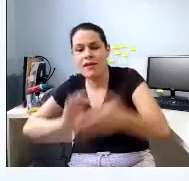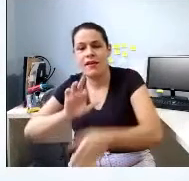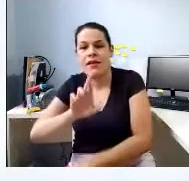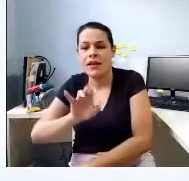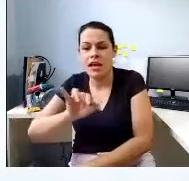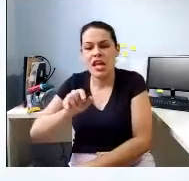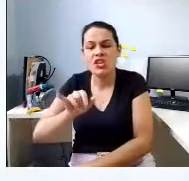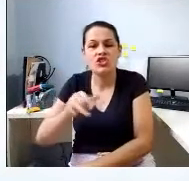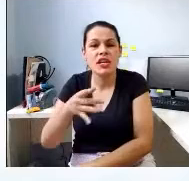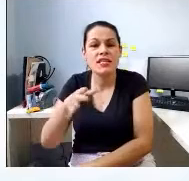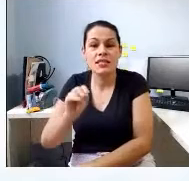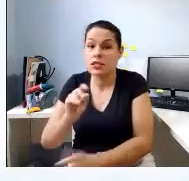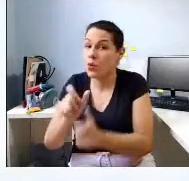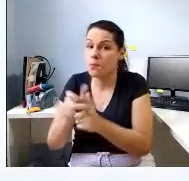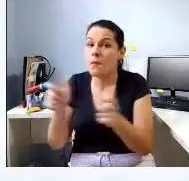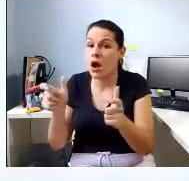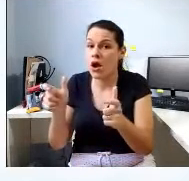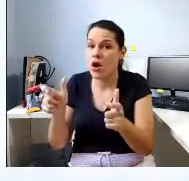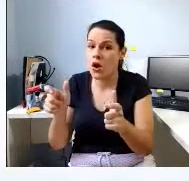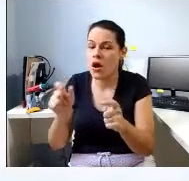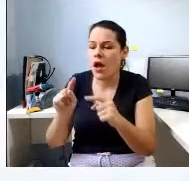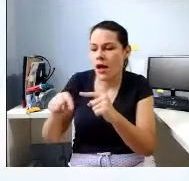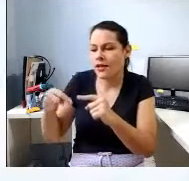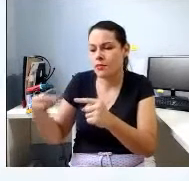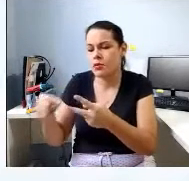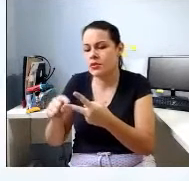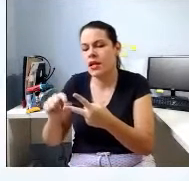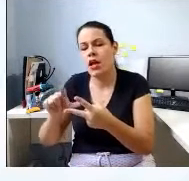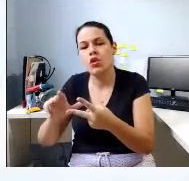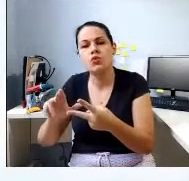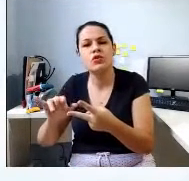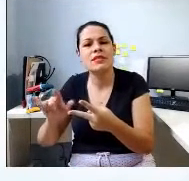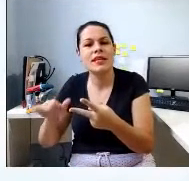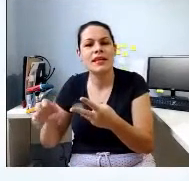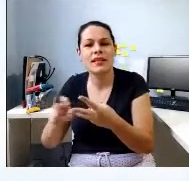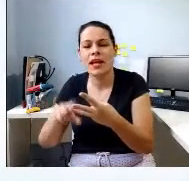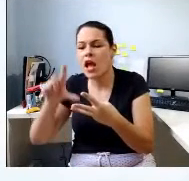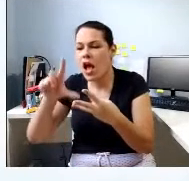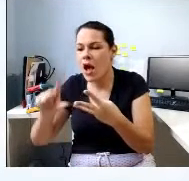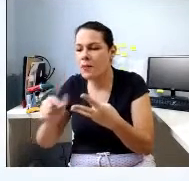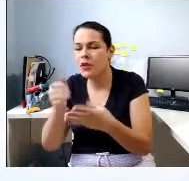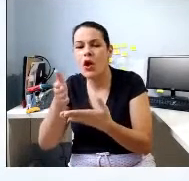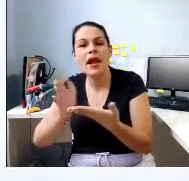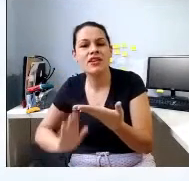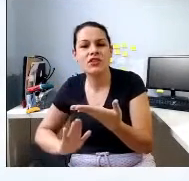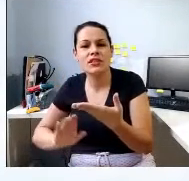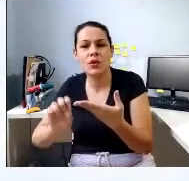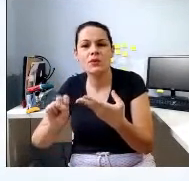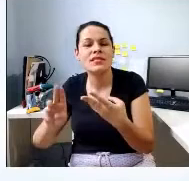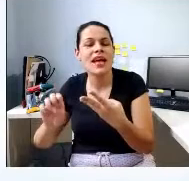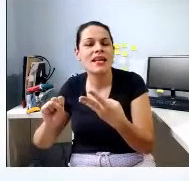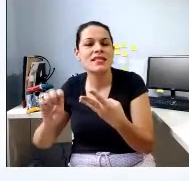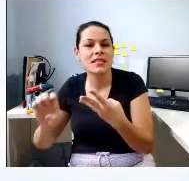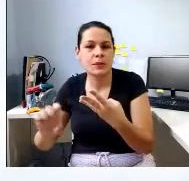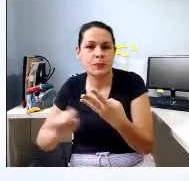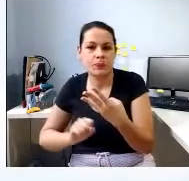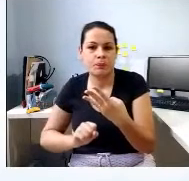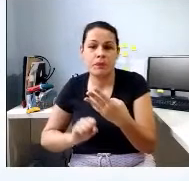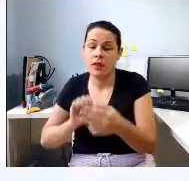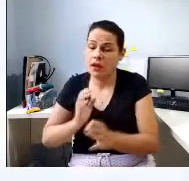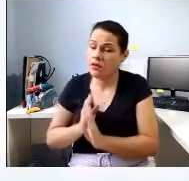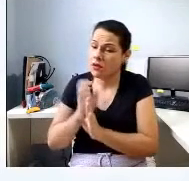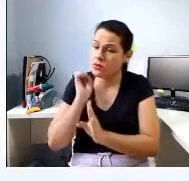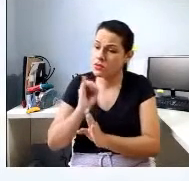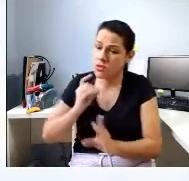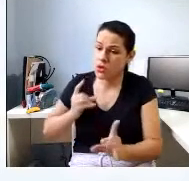maior era dele, a segunda era da Luiziane Lins, e uma das menores rejeições é do Sarto. Portanto, mesmo indo para o segundo turno,